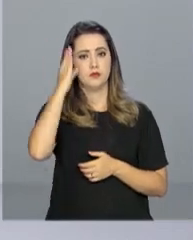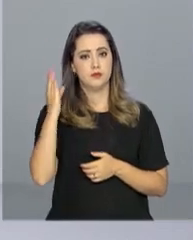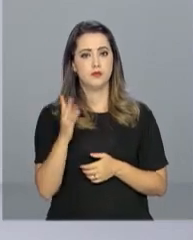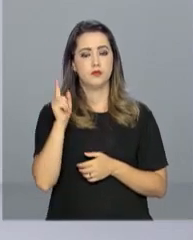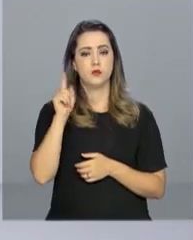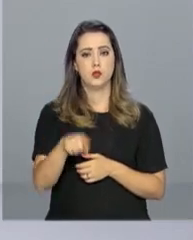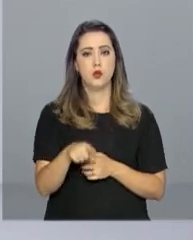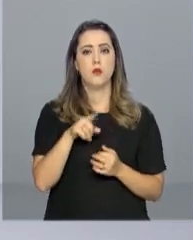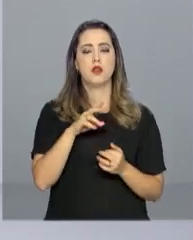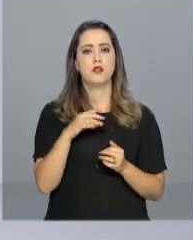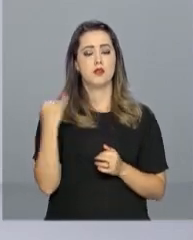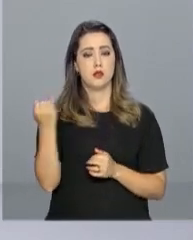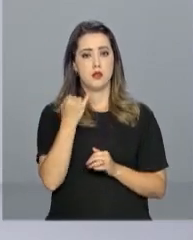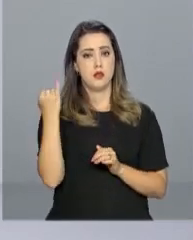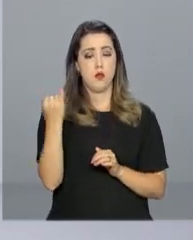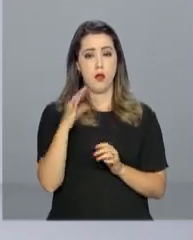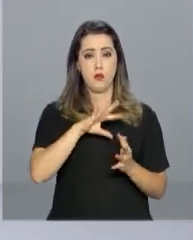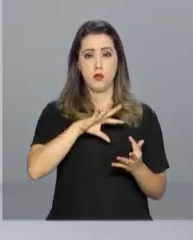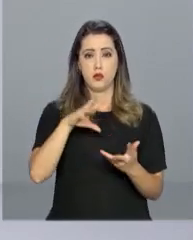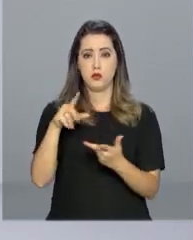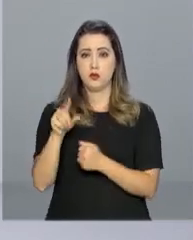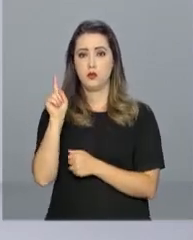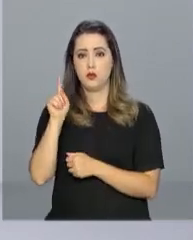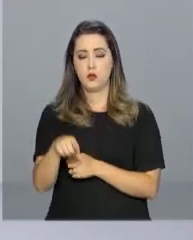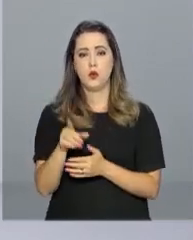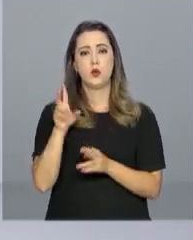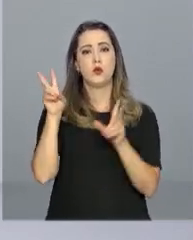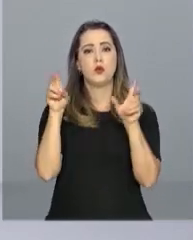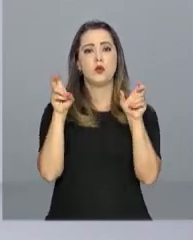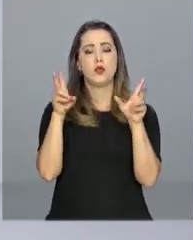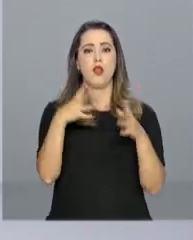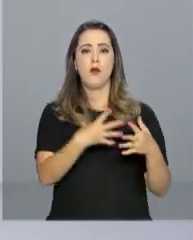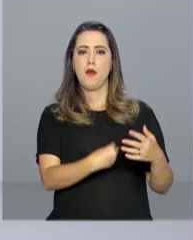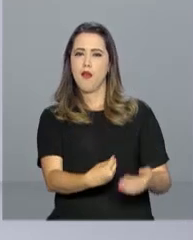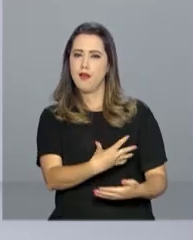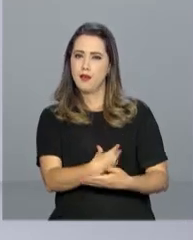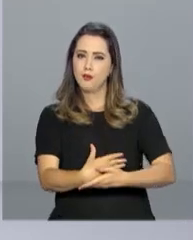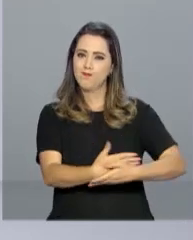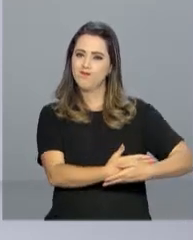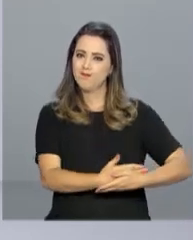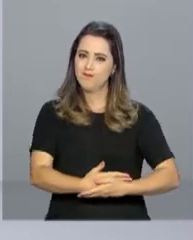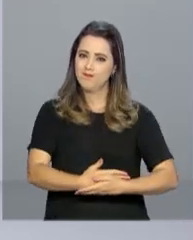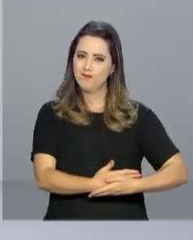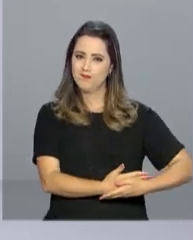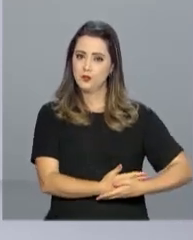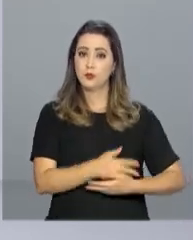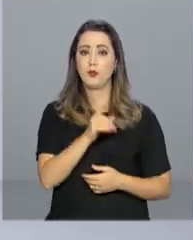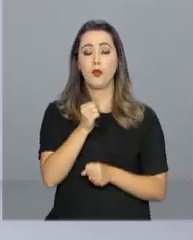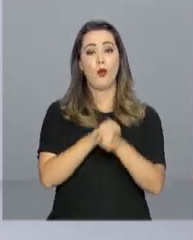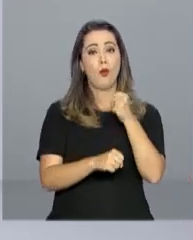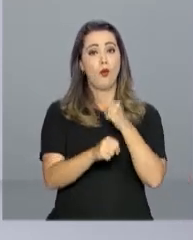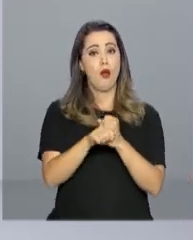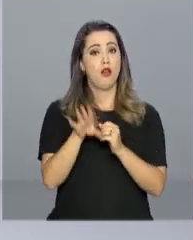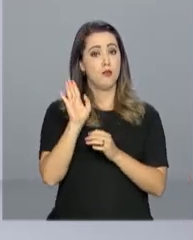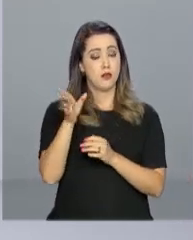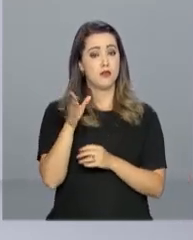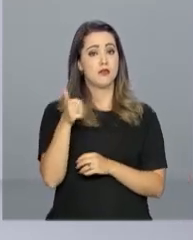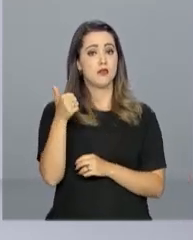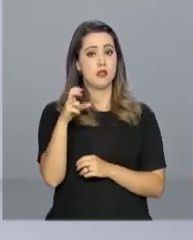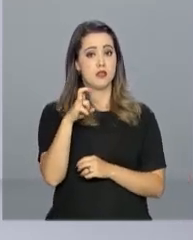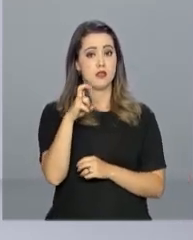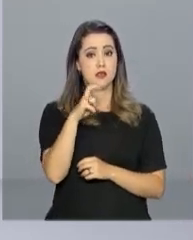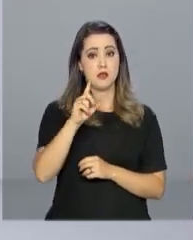é referência mundial quando o assunto é coleta e doação de leite materno. No ano passado, foram distribuídos